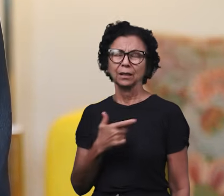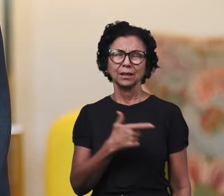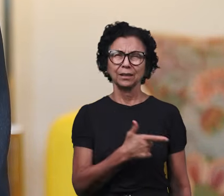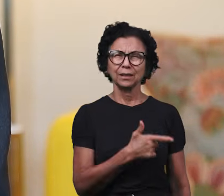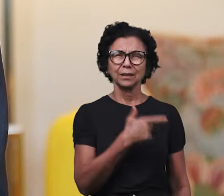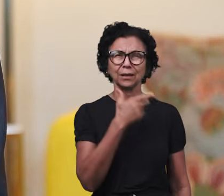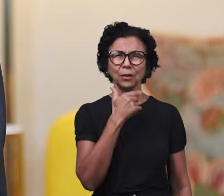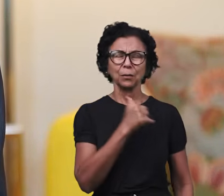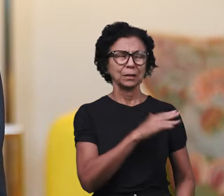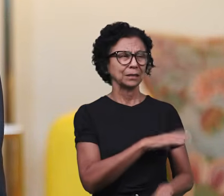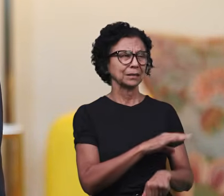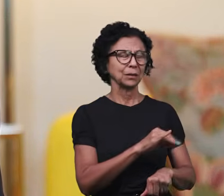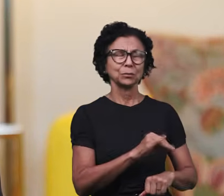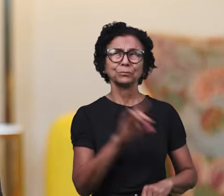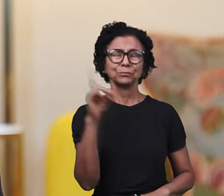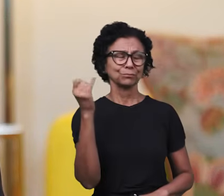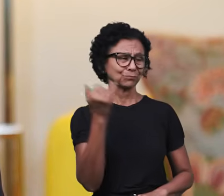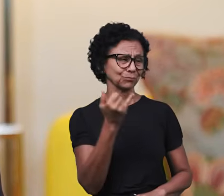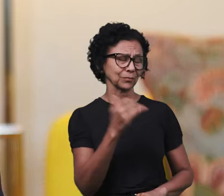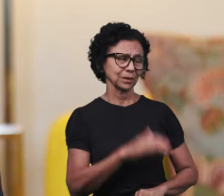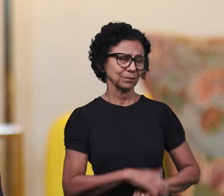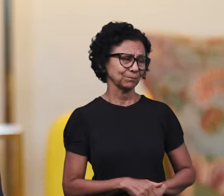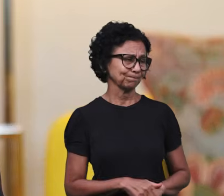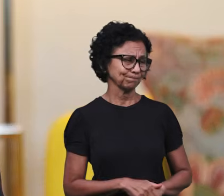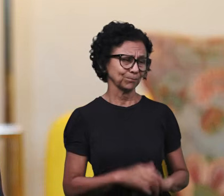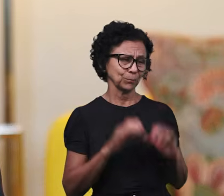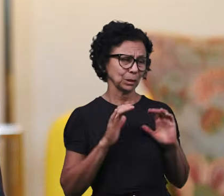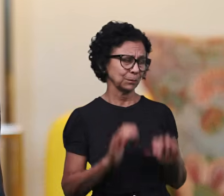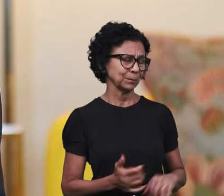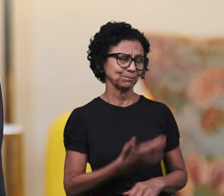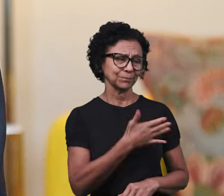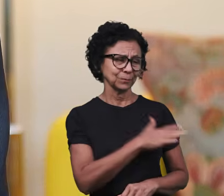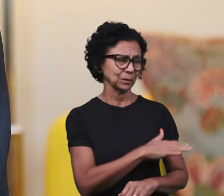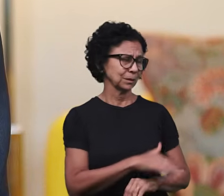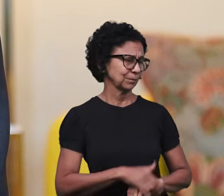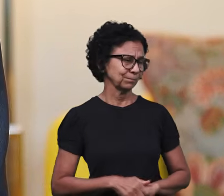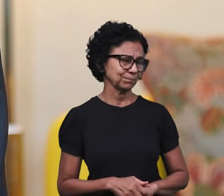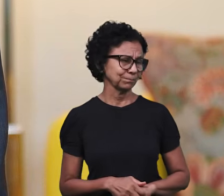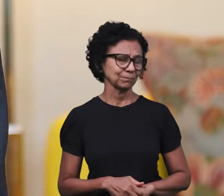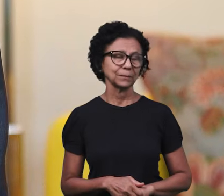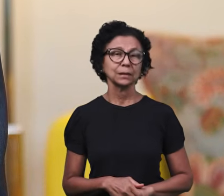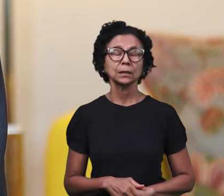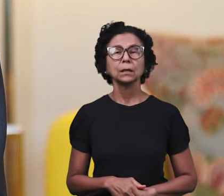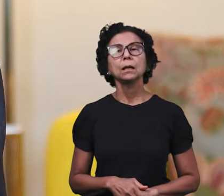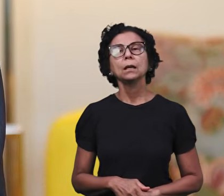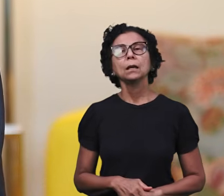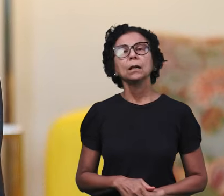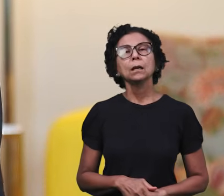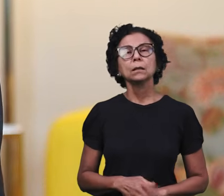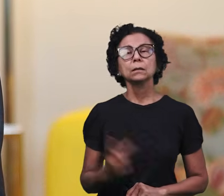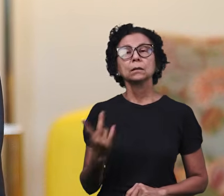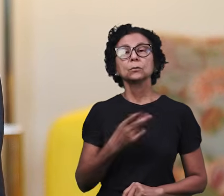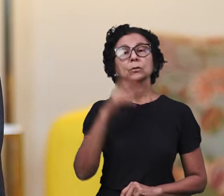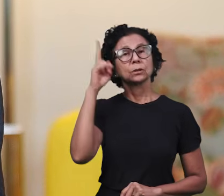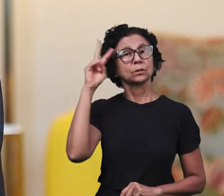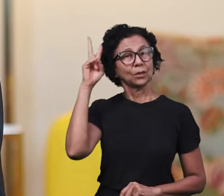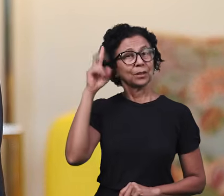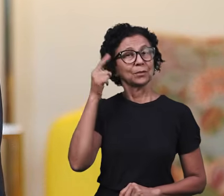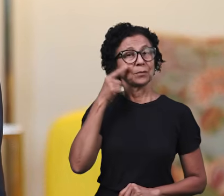isso quando nós começamos a compreender o que foi a história de Jacó e a história de